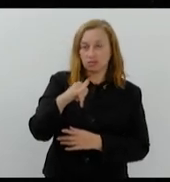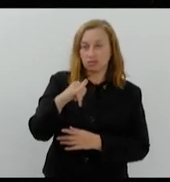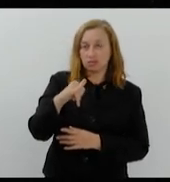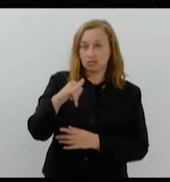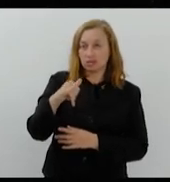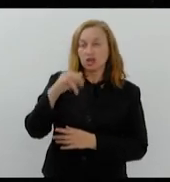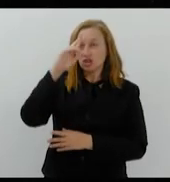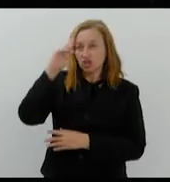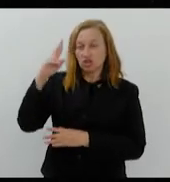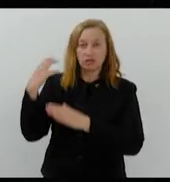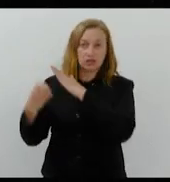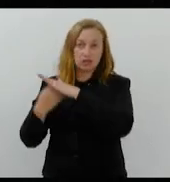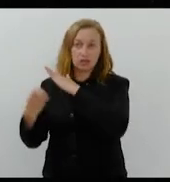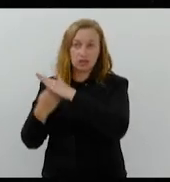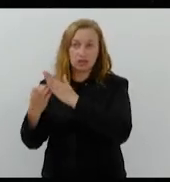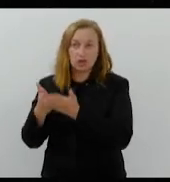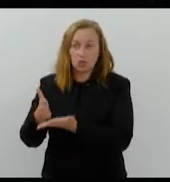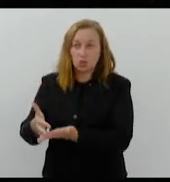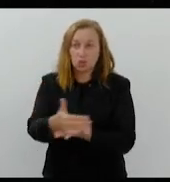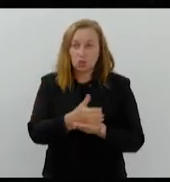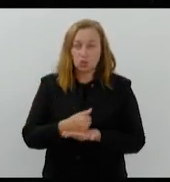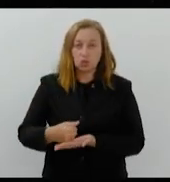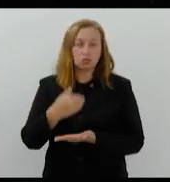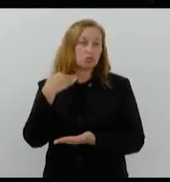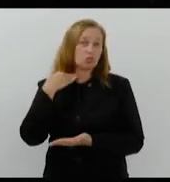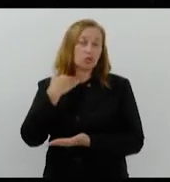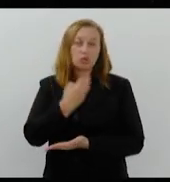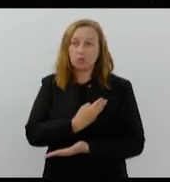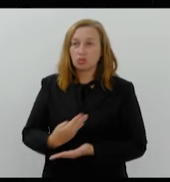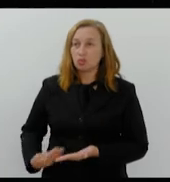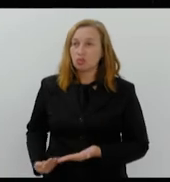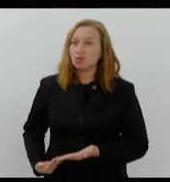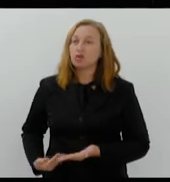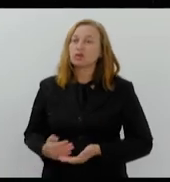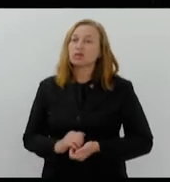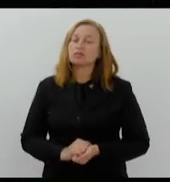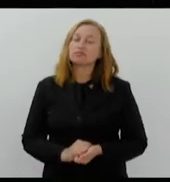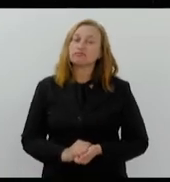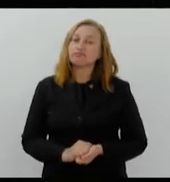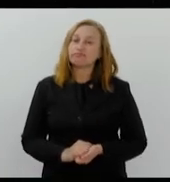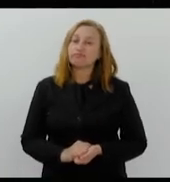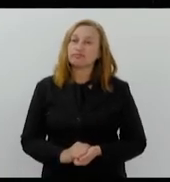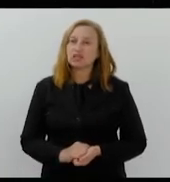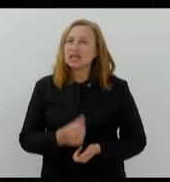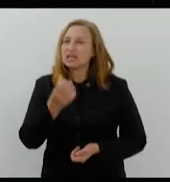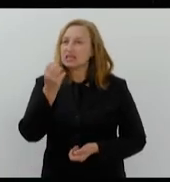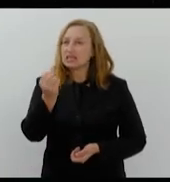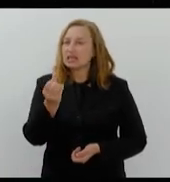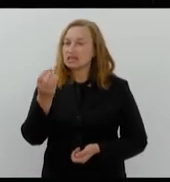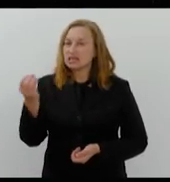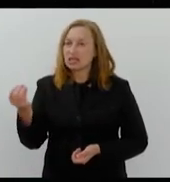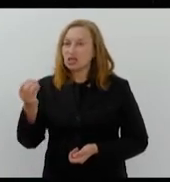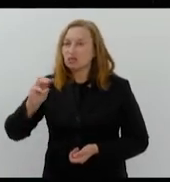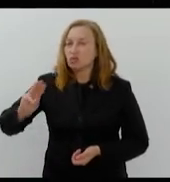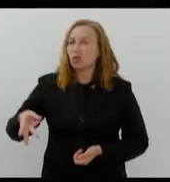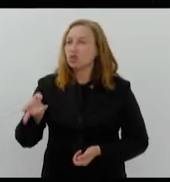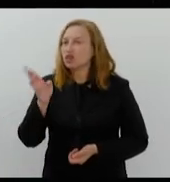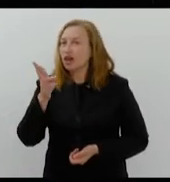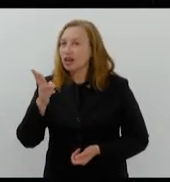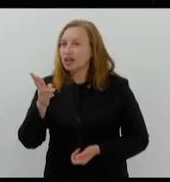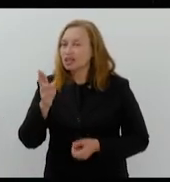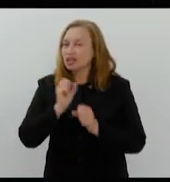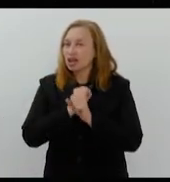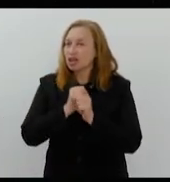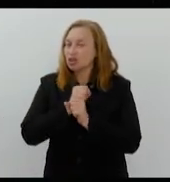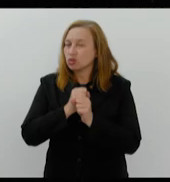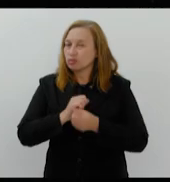Isso renderia para os cofres públicos a bagatela de 600 milhões de reais por